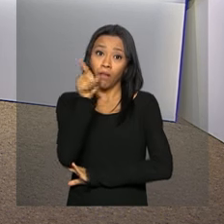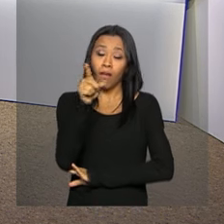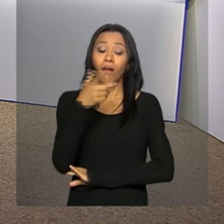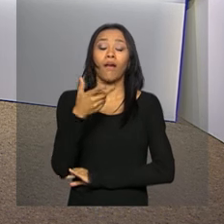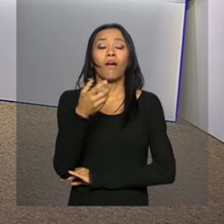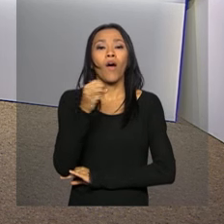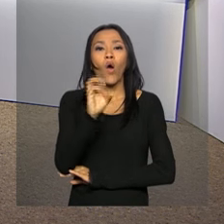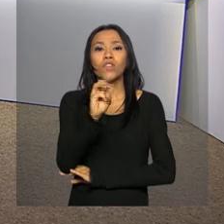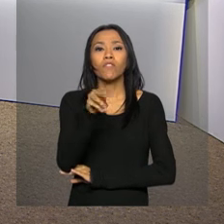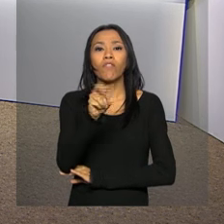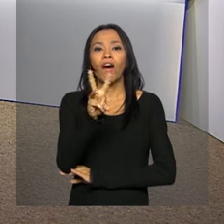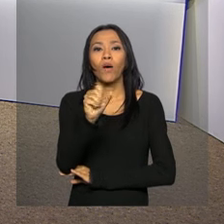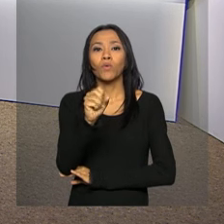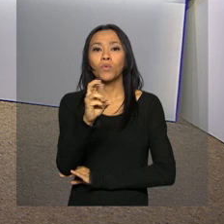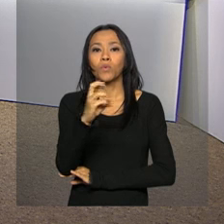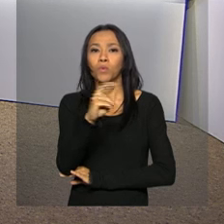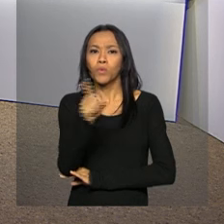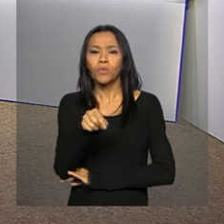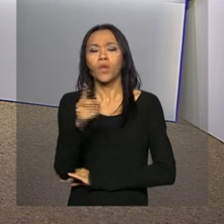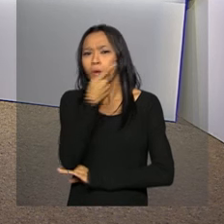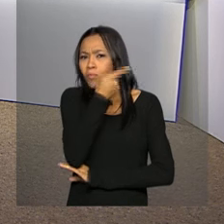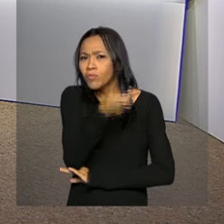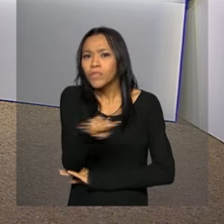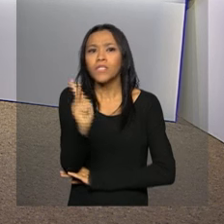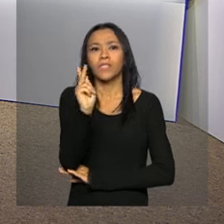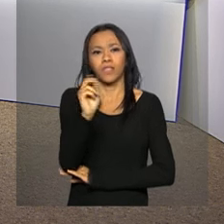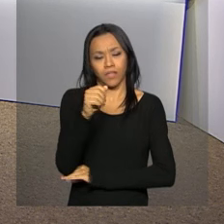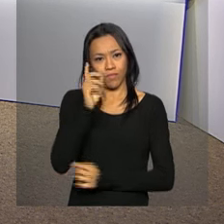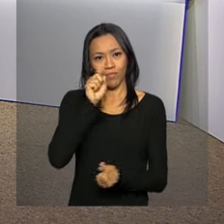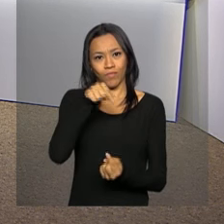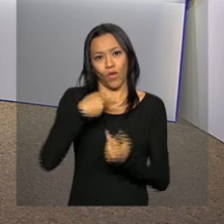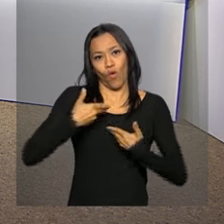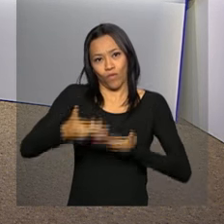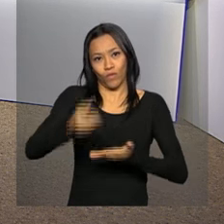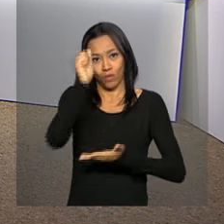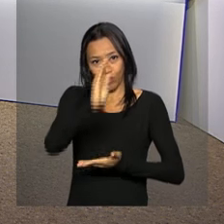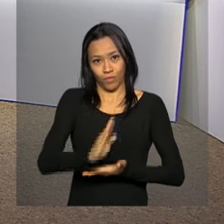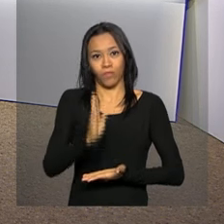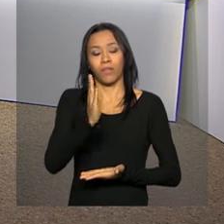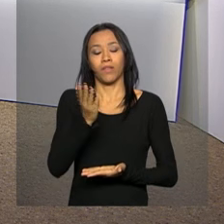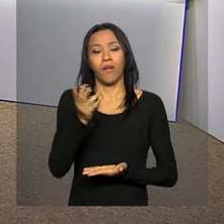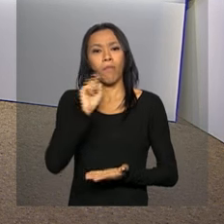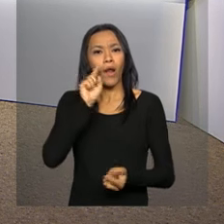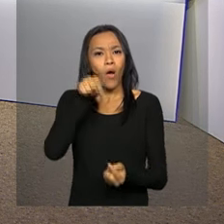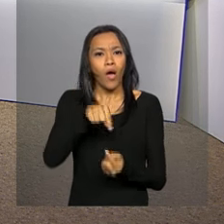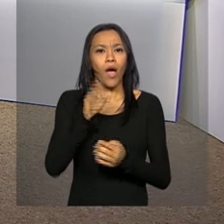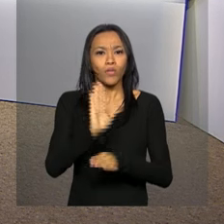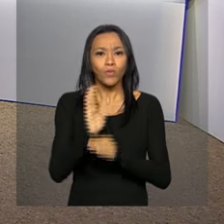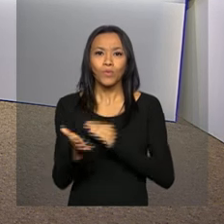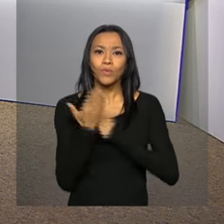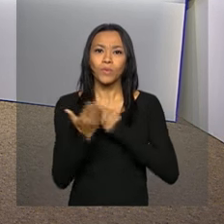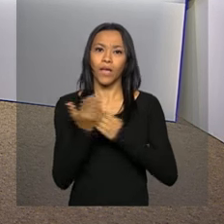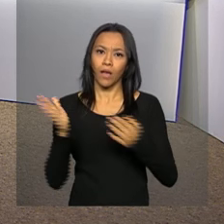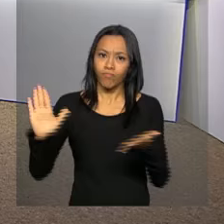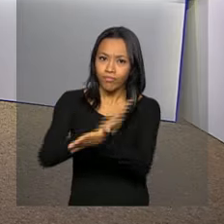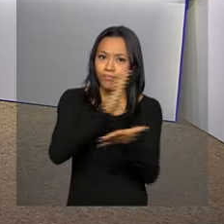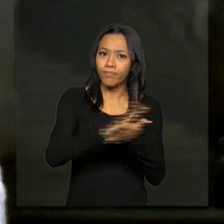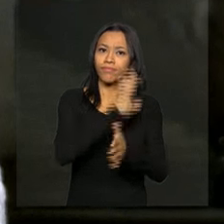no Brasil a convite do governo para acompanhar as ações integradas de combate ao mosquito Aedes